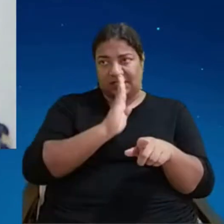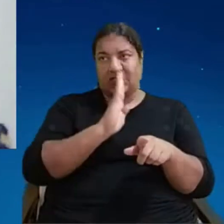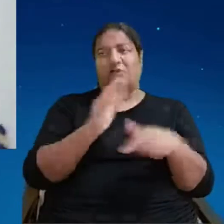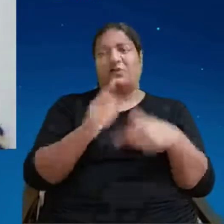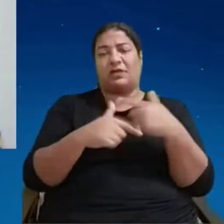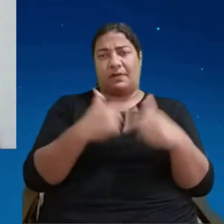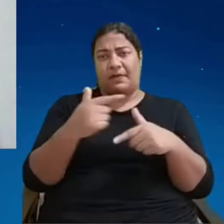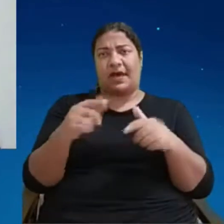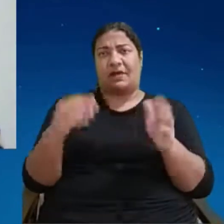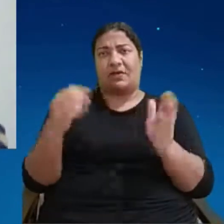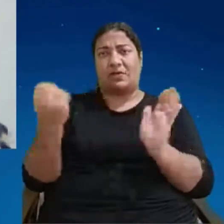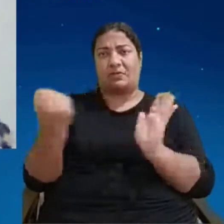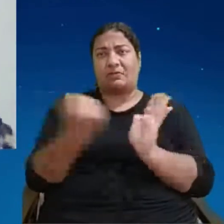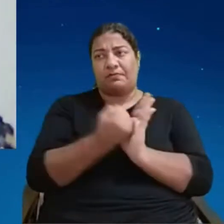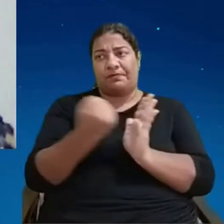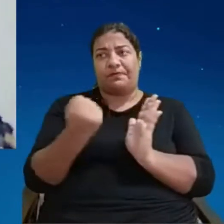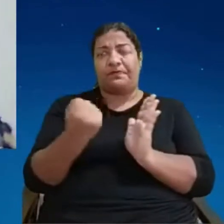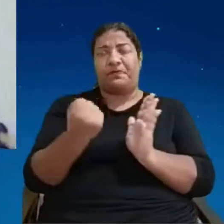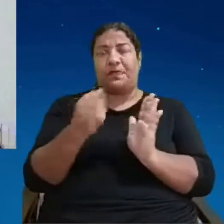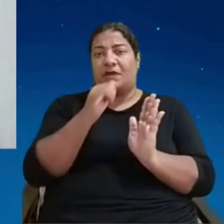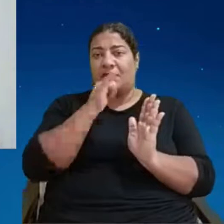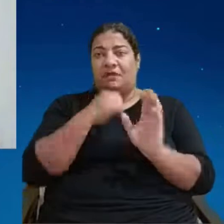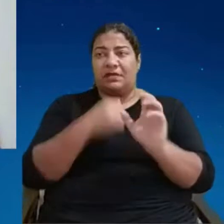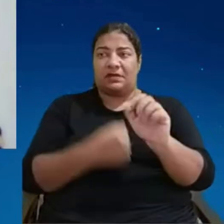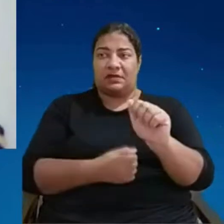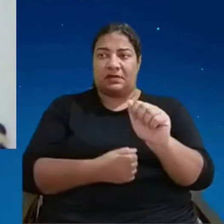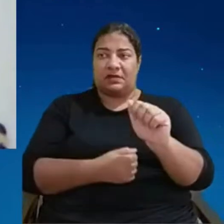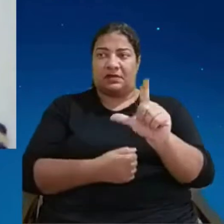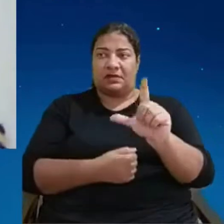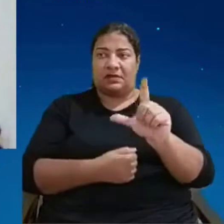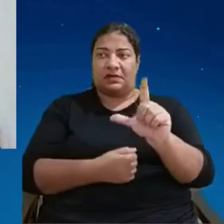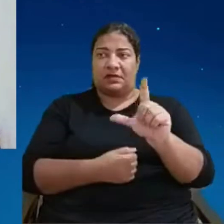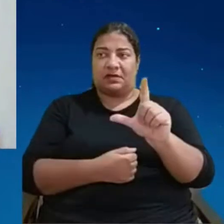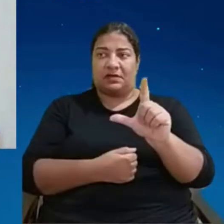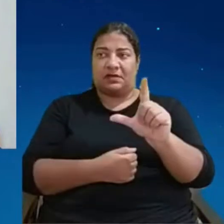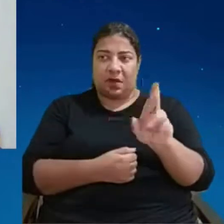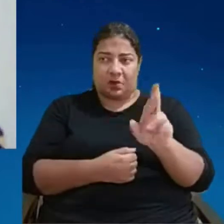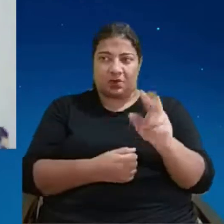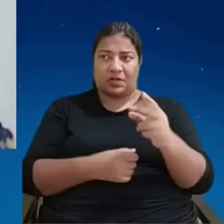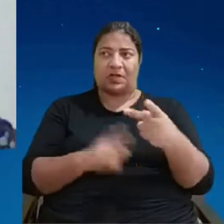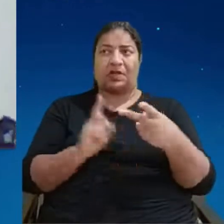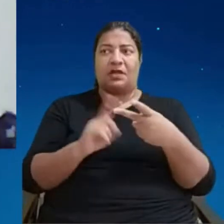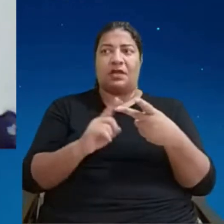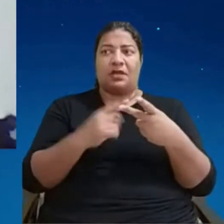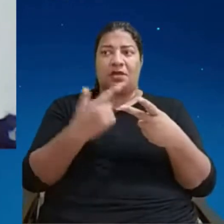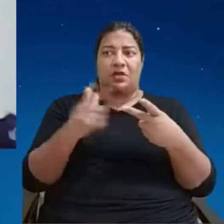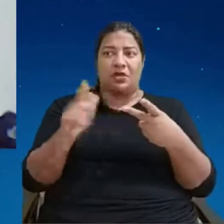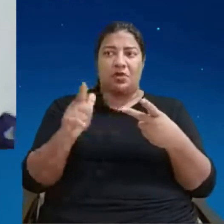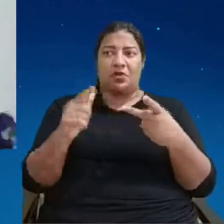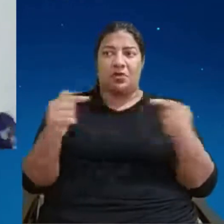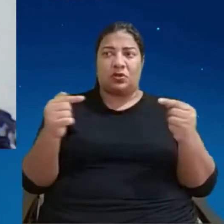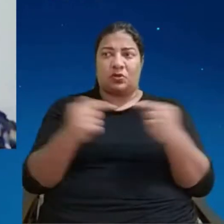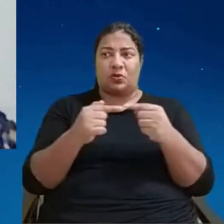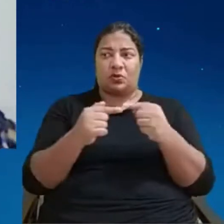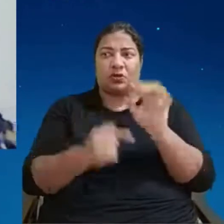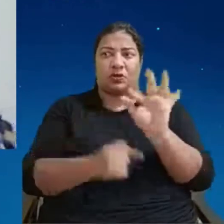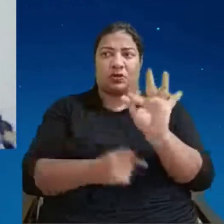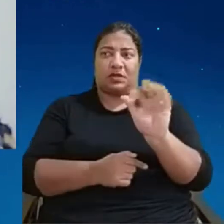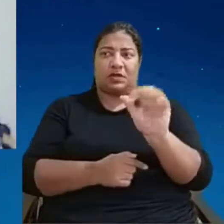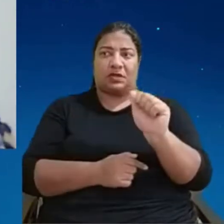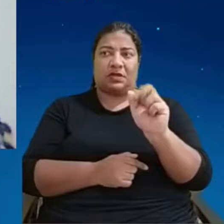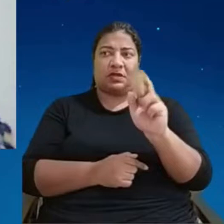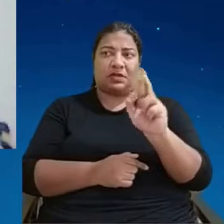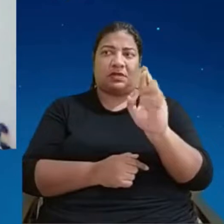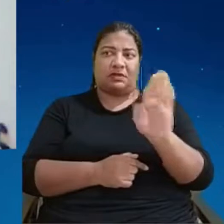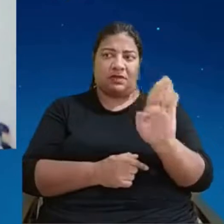a Alter, né? Como agora a Oficina Muda, que tem muita ligação com a Farm, né? Na verdade, com o